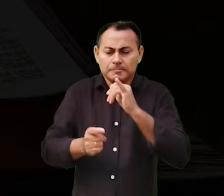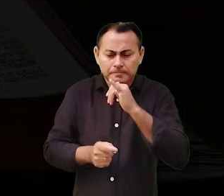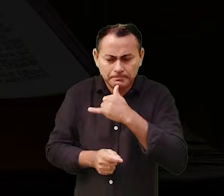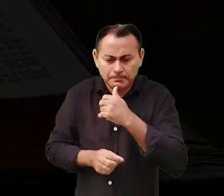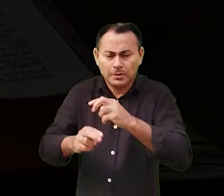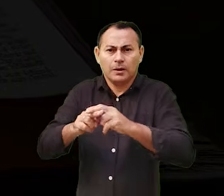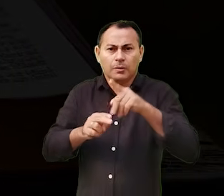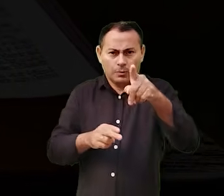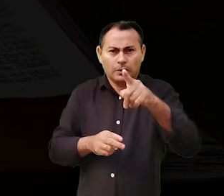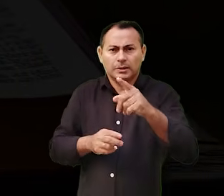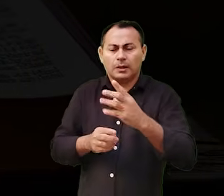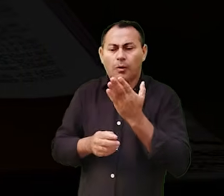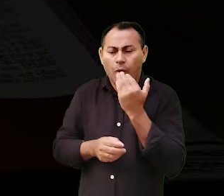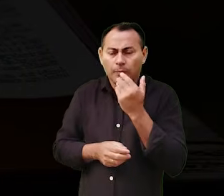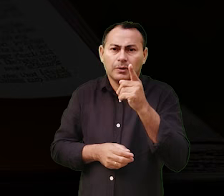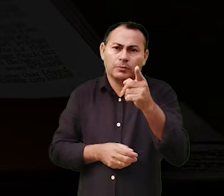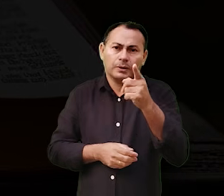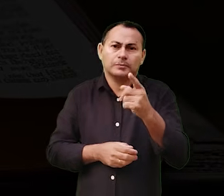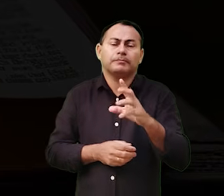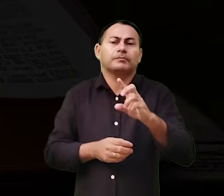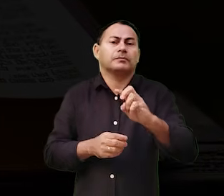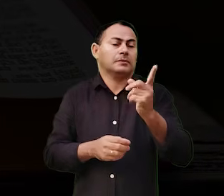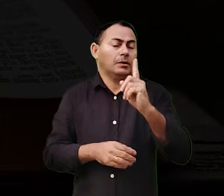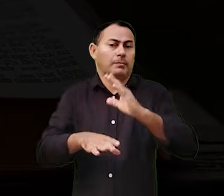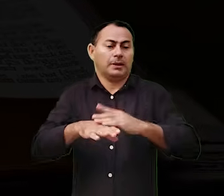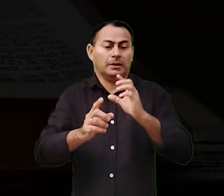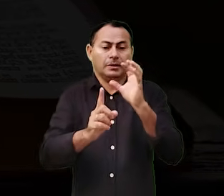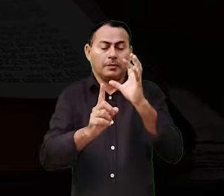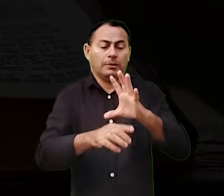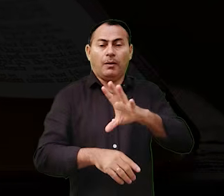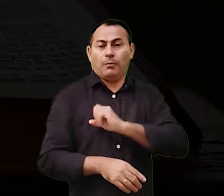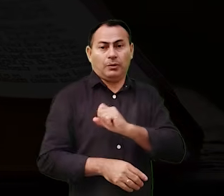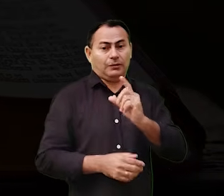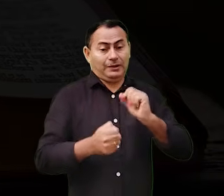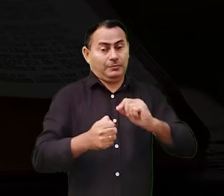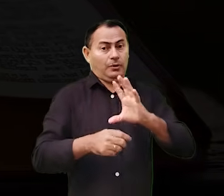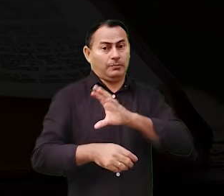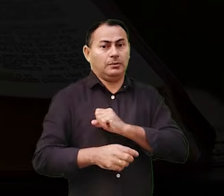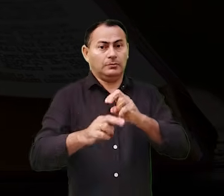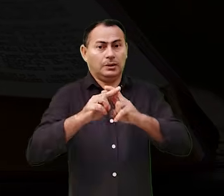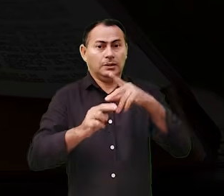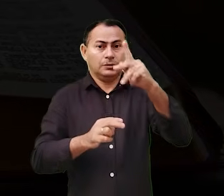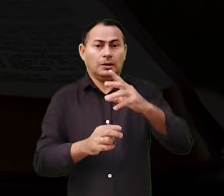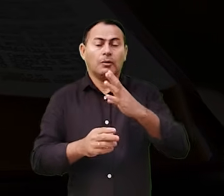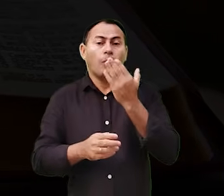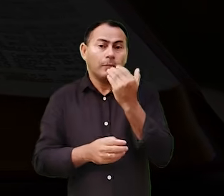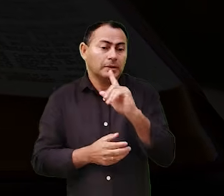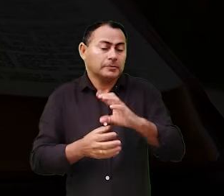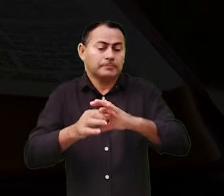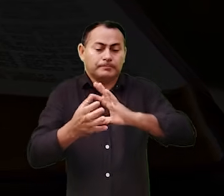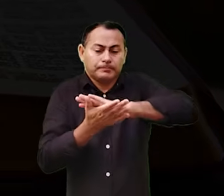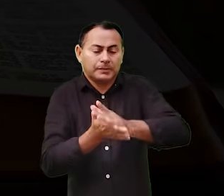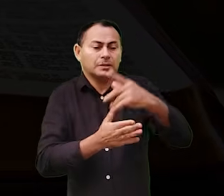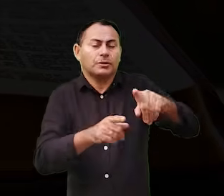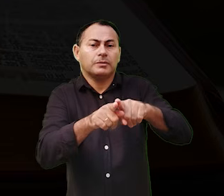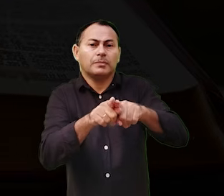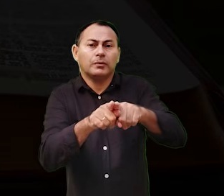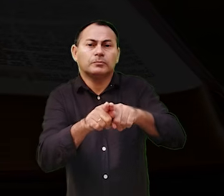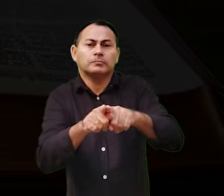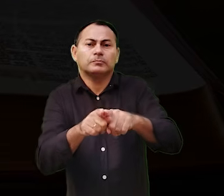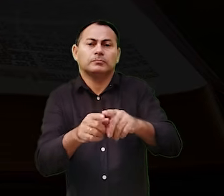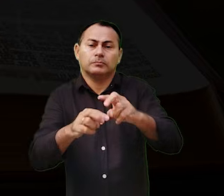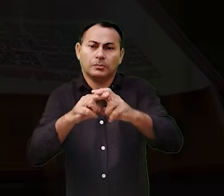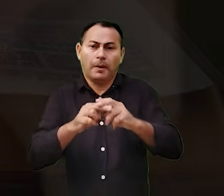se entristece devido ao que você come, você já não está agindo por amor. Por causa da sua comida, não destrua seu